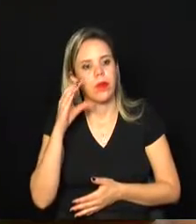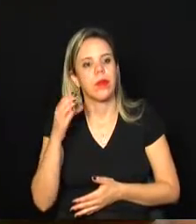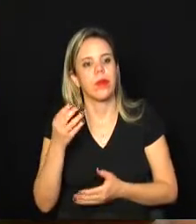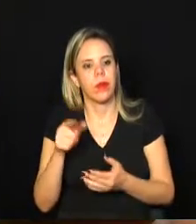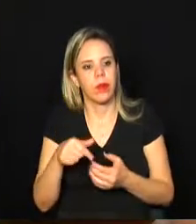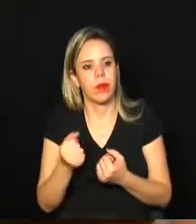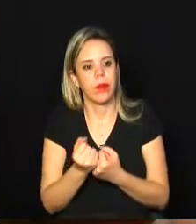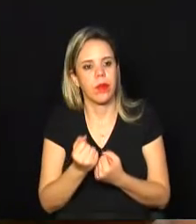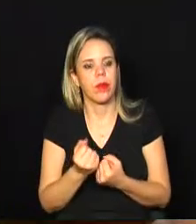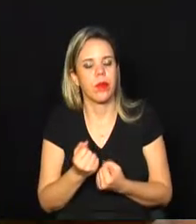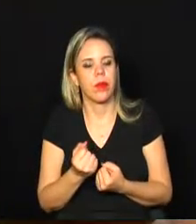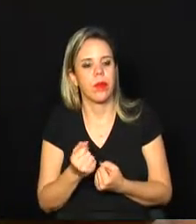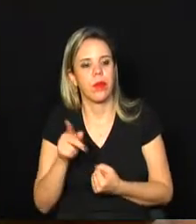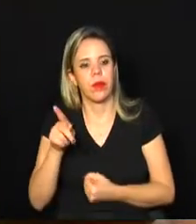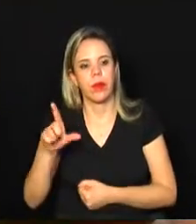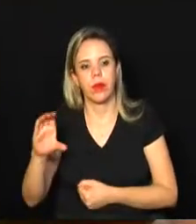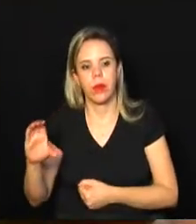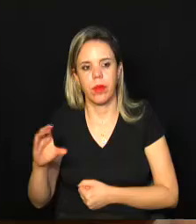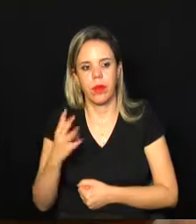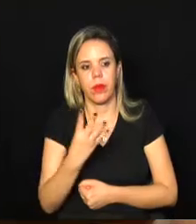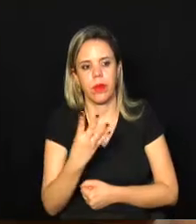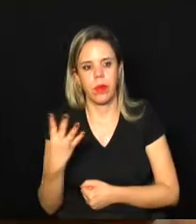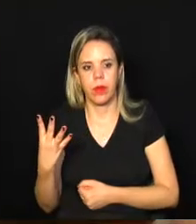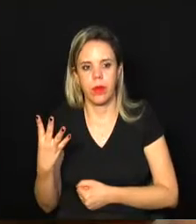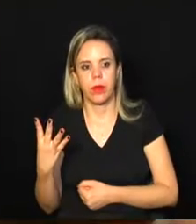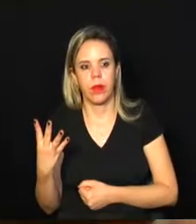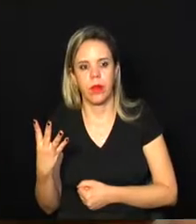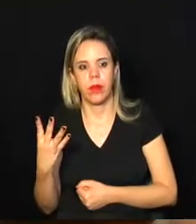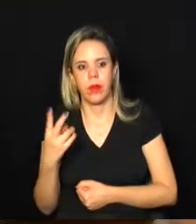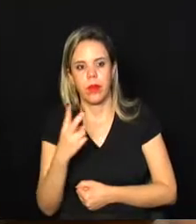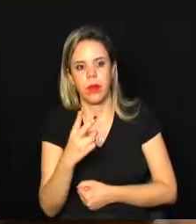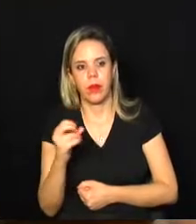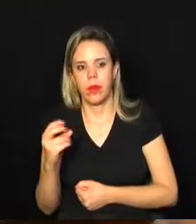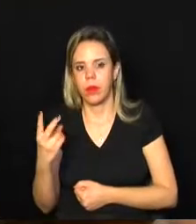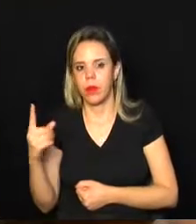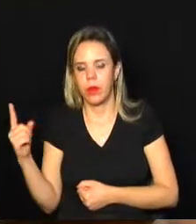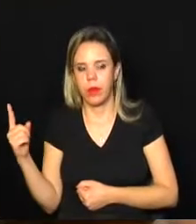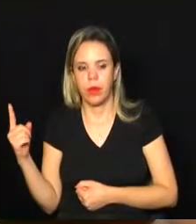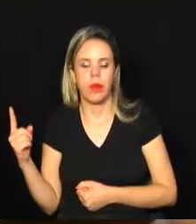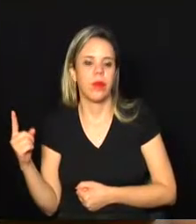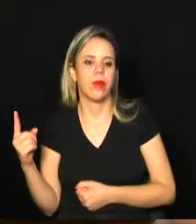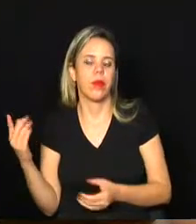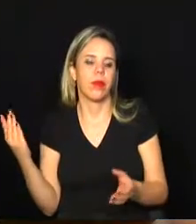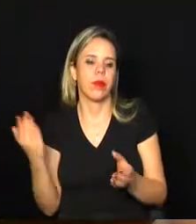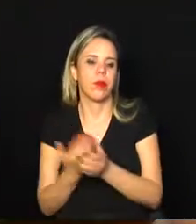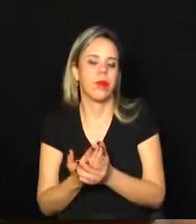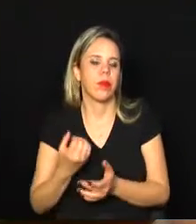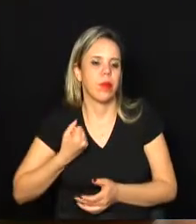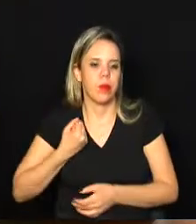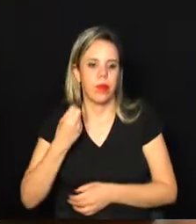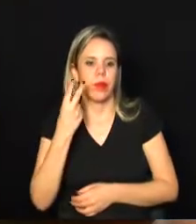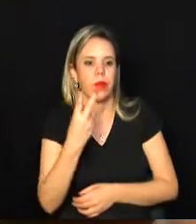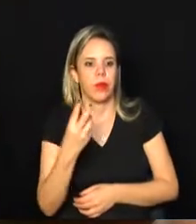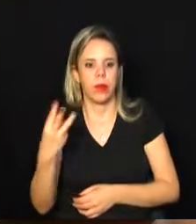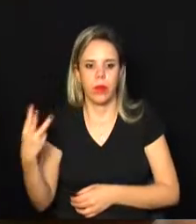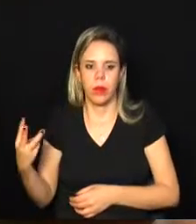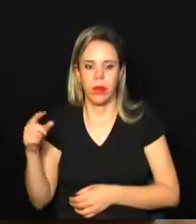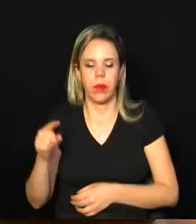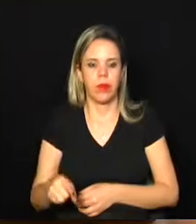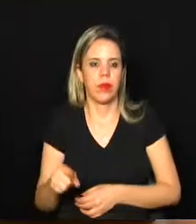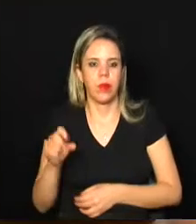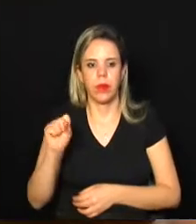favorável ao PLC 44 de 2021 processo número 2 3